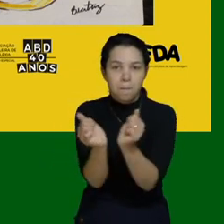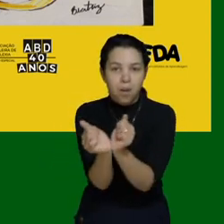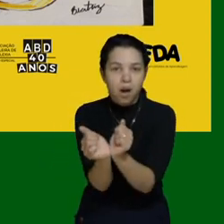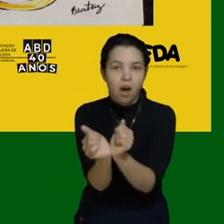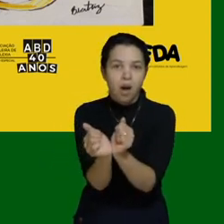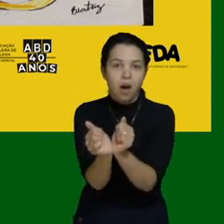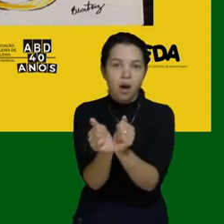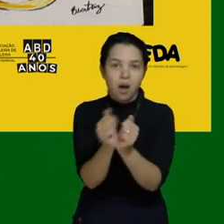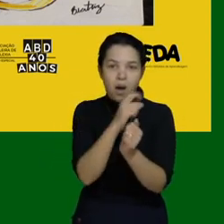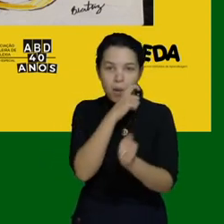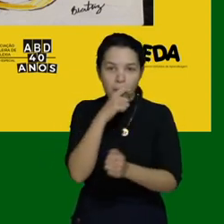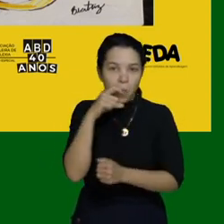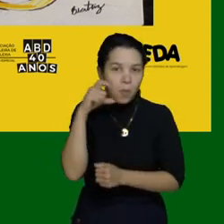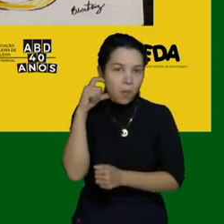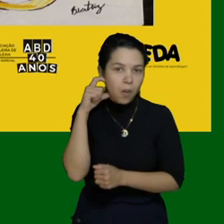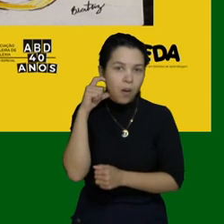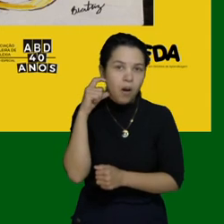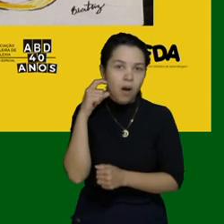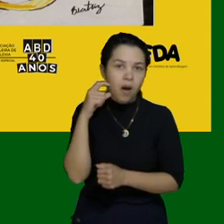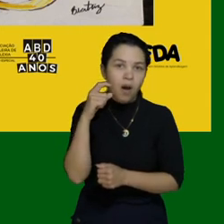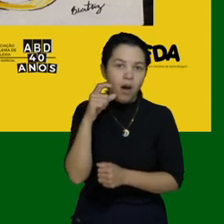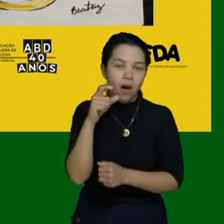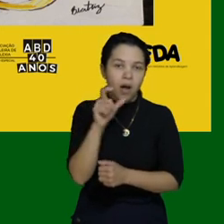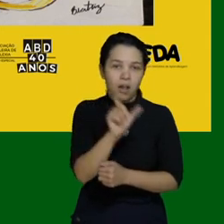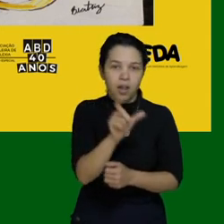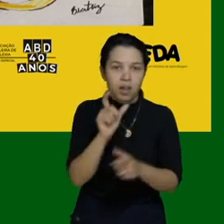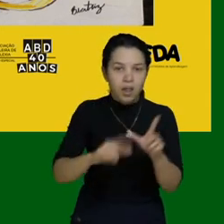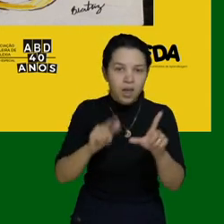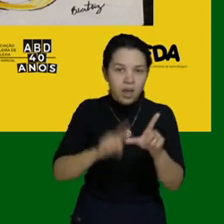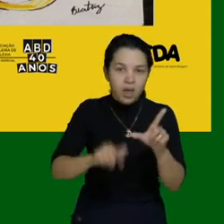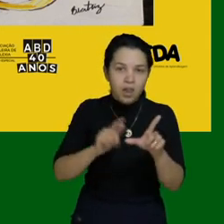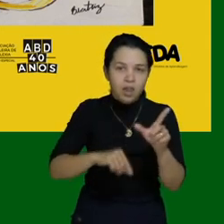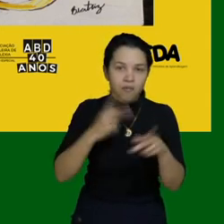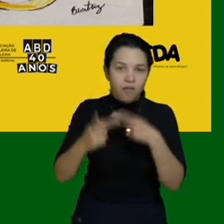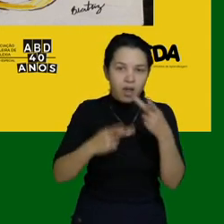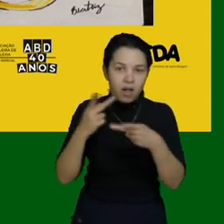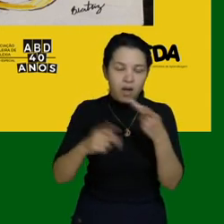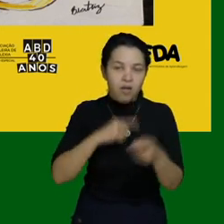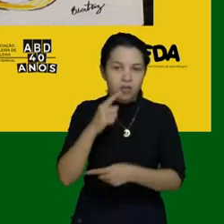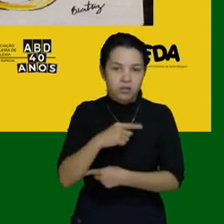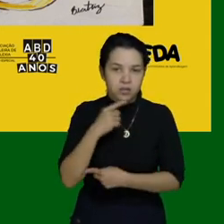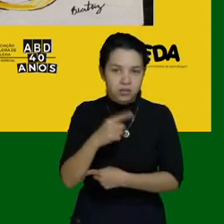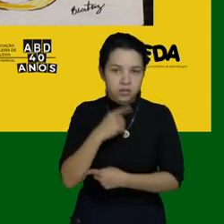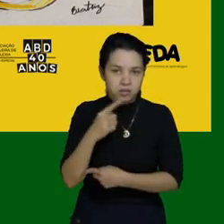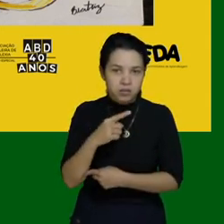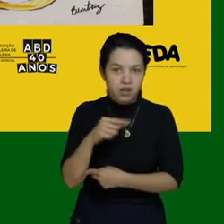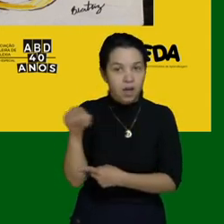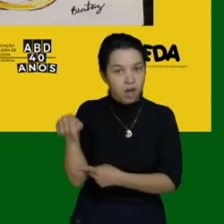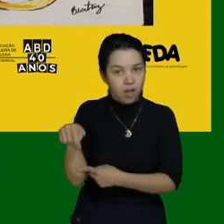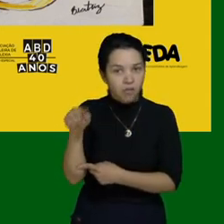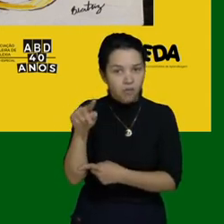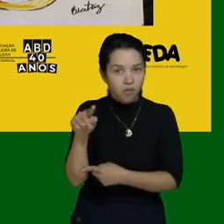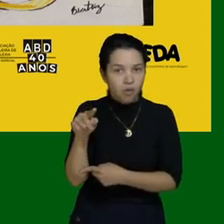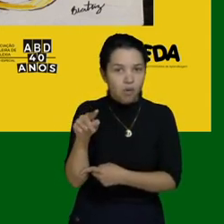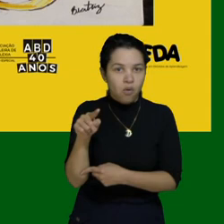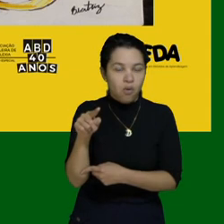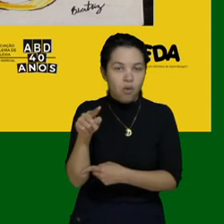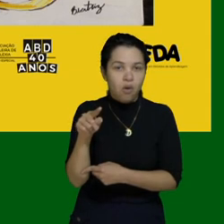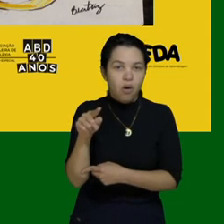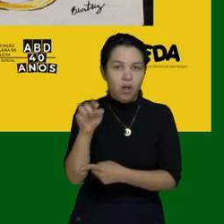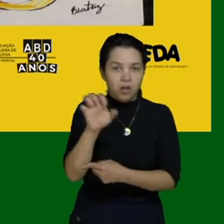letrinhas né E ela tá assim ela foi morar nos Estados Unidos faz muito tempo né